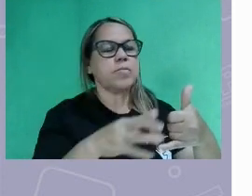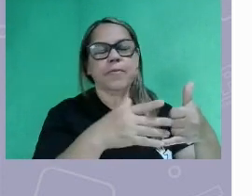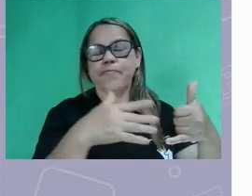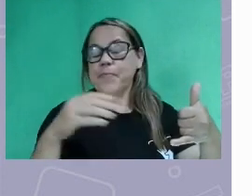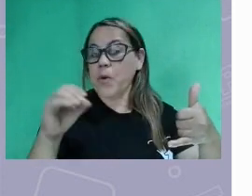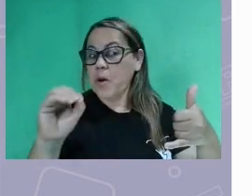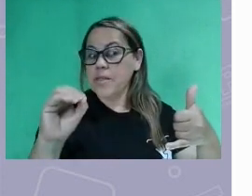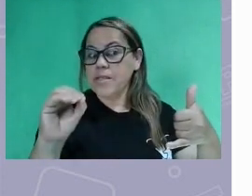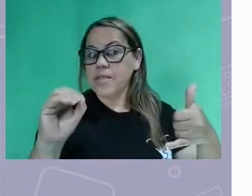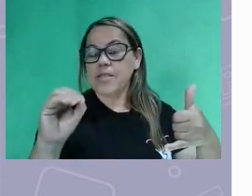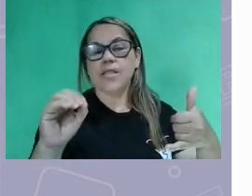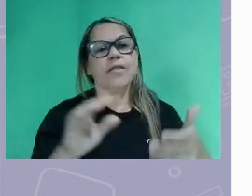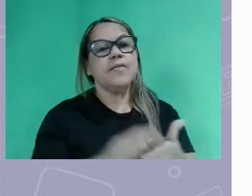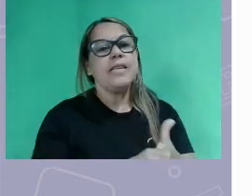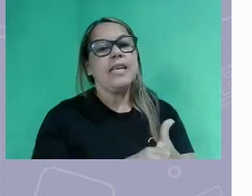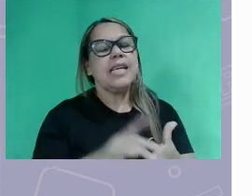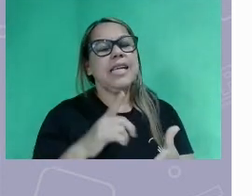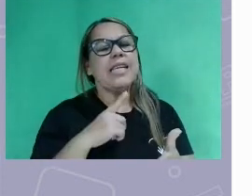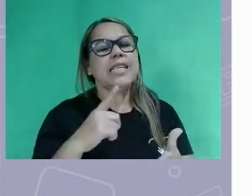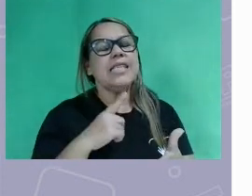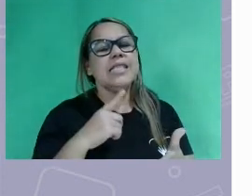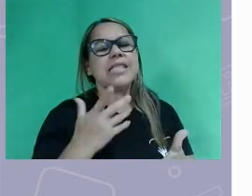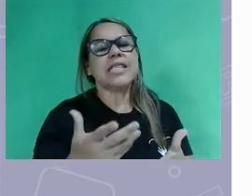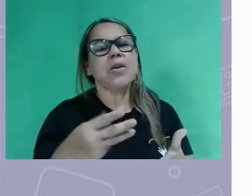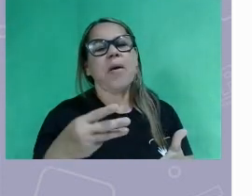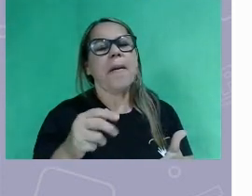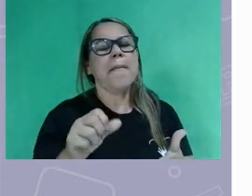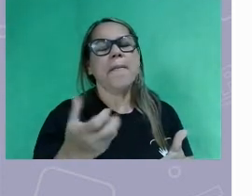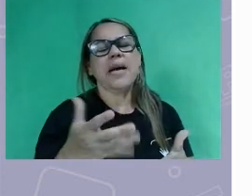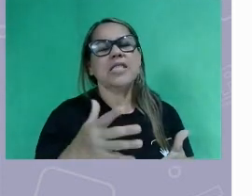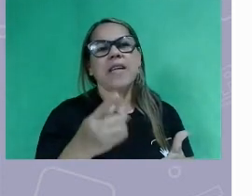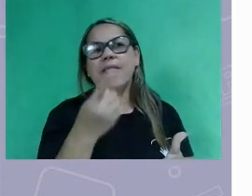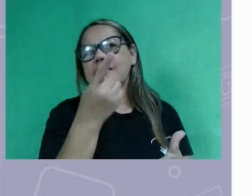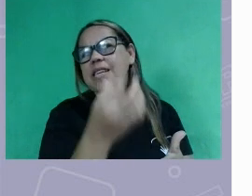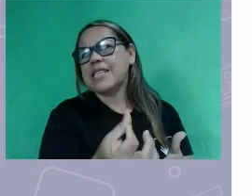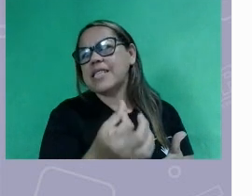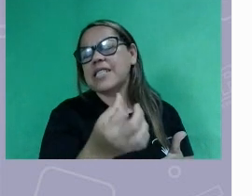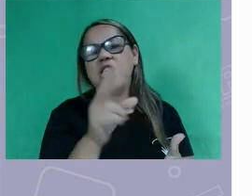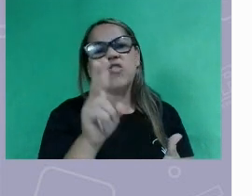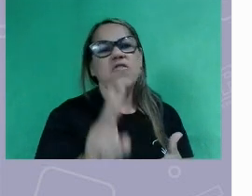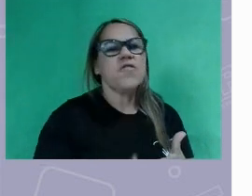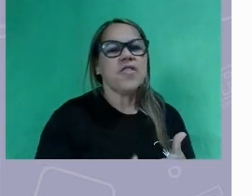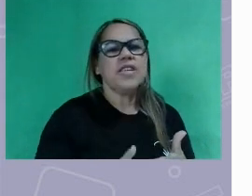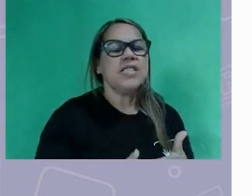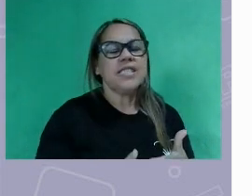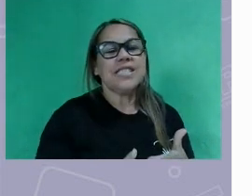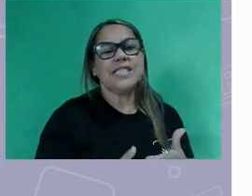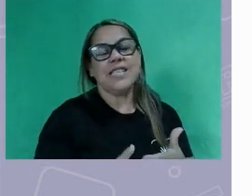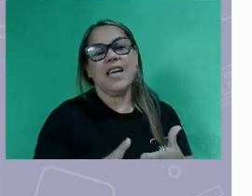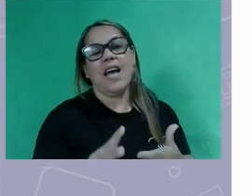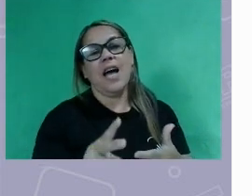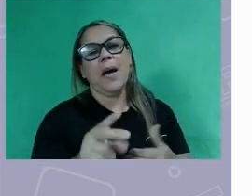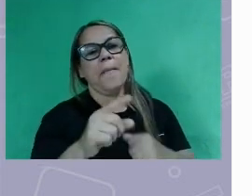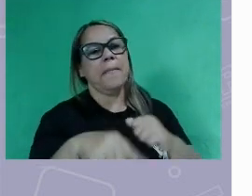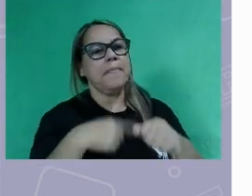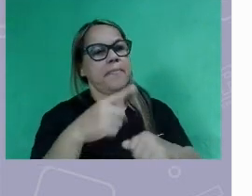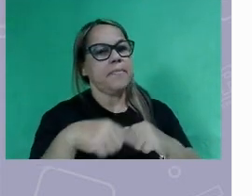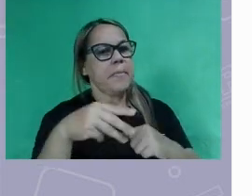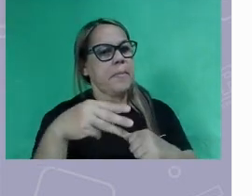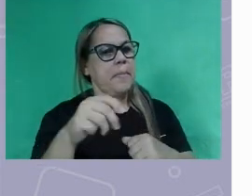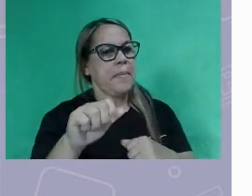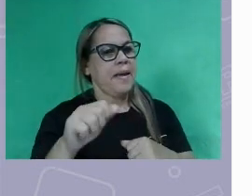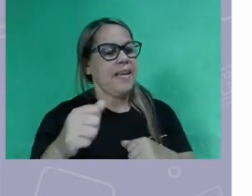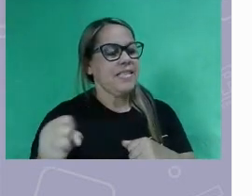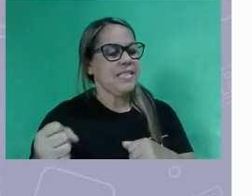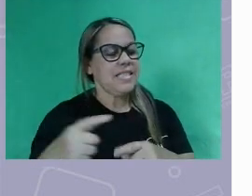ele tem uma massa ele tem uma massa que corresponde a 16 vezes a massa atômica ok enquanto